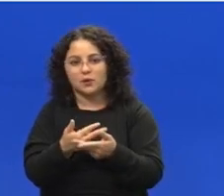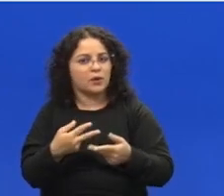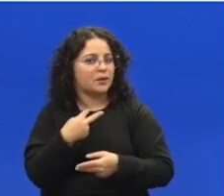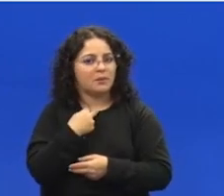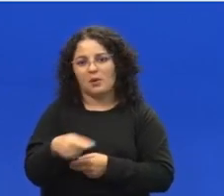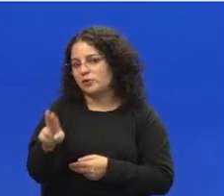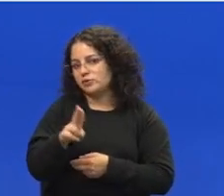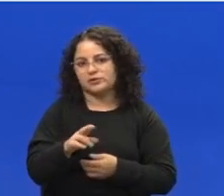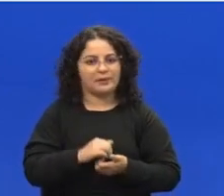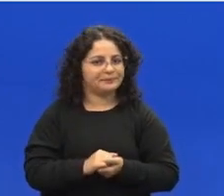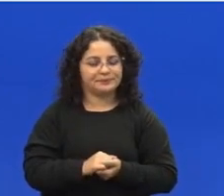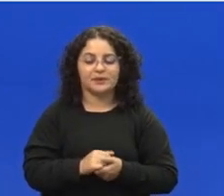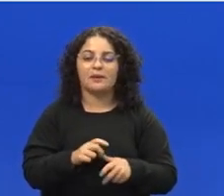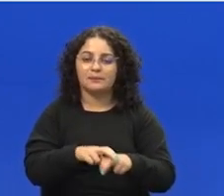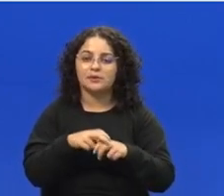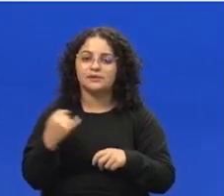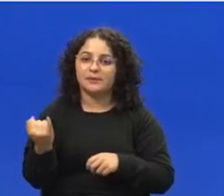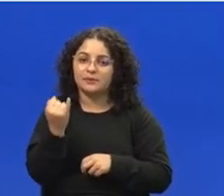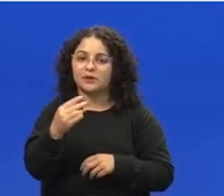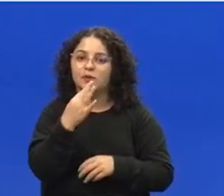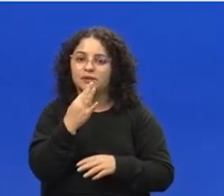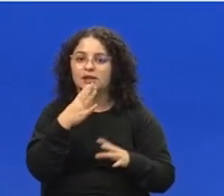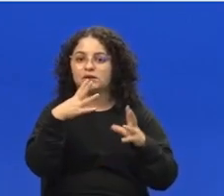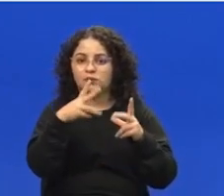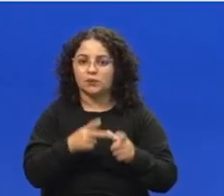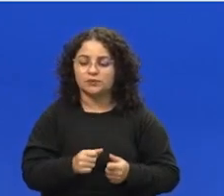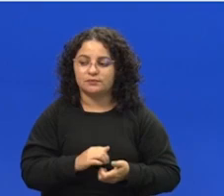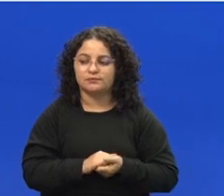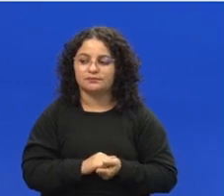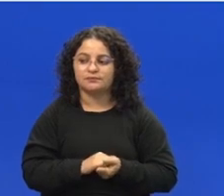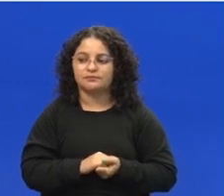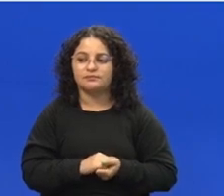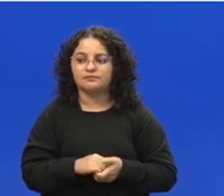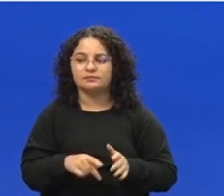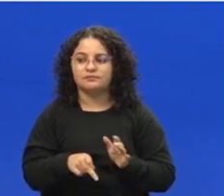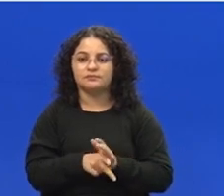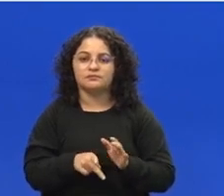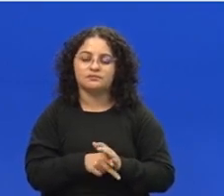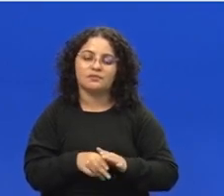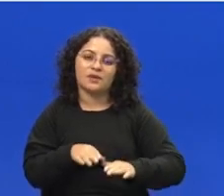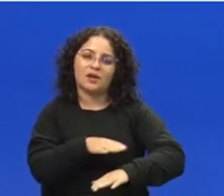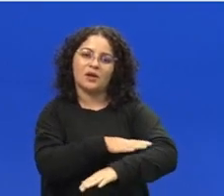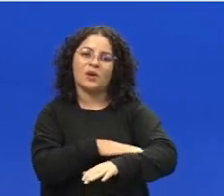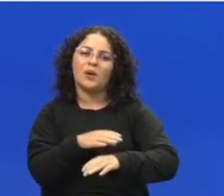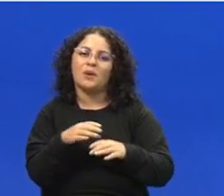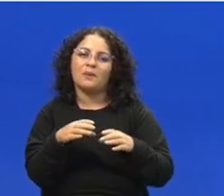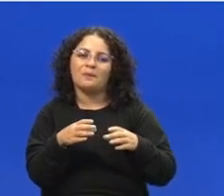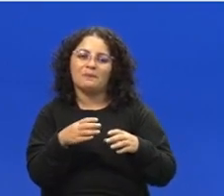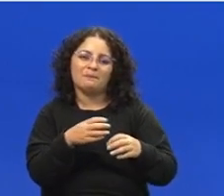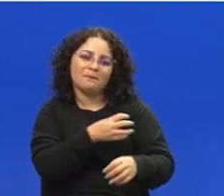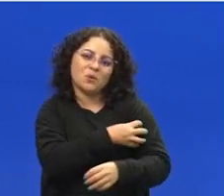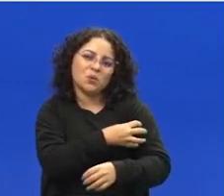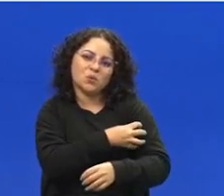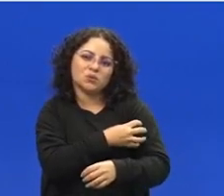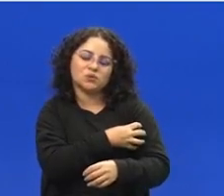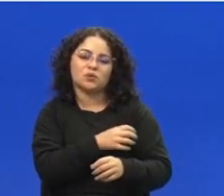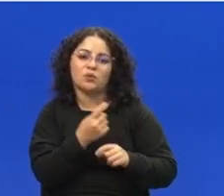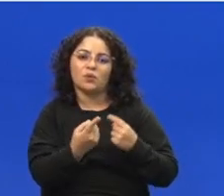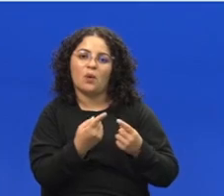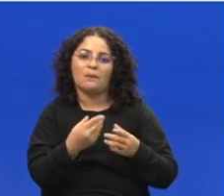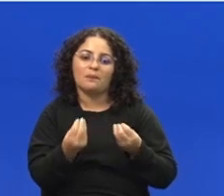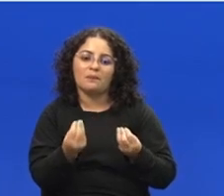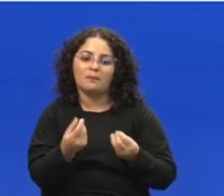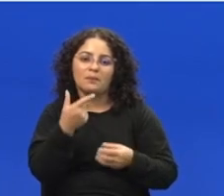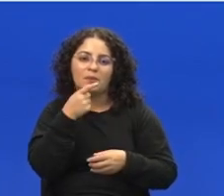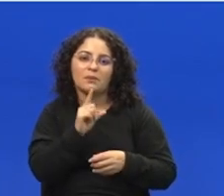utilizados. Importante a gente conhecer todos eles. Atrofia e encurtamento muscular. Qual posição que eu posso deixar o membro do meu paciente? Eu